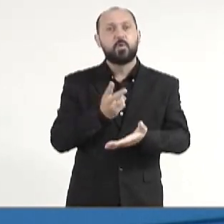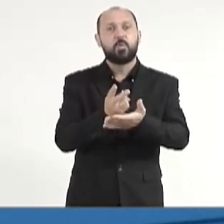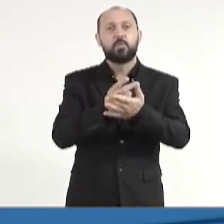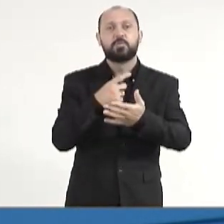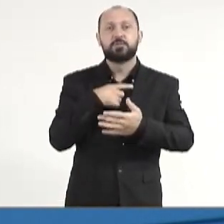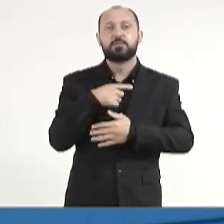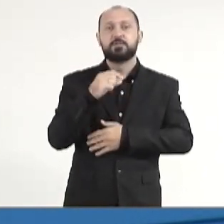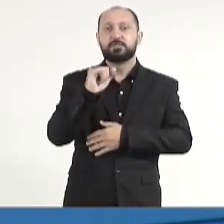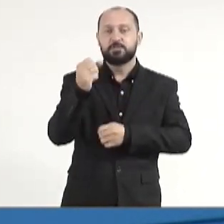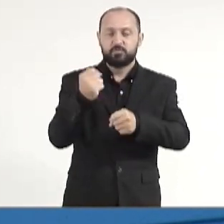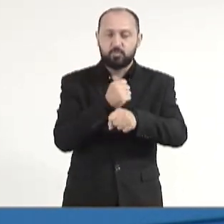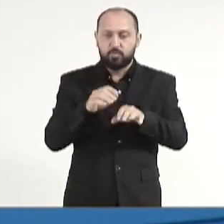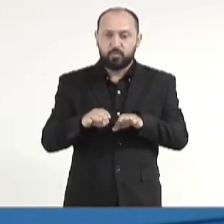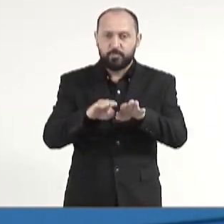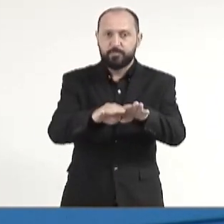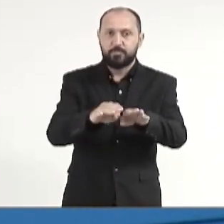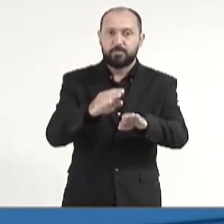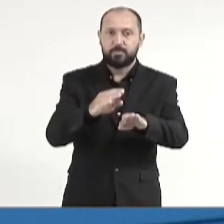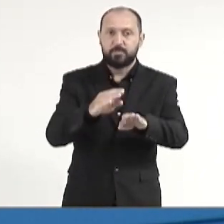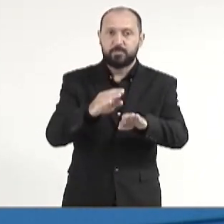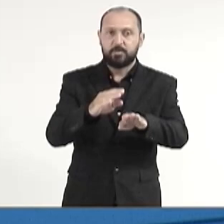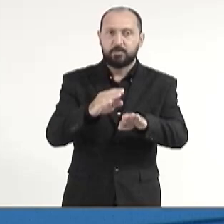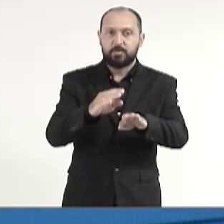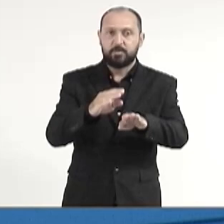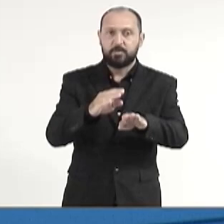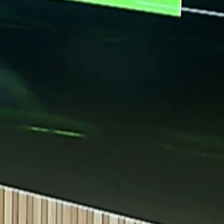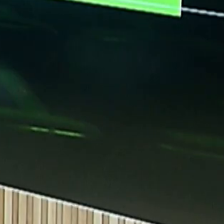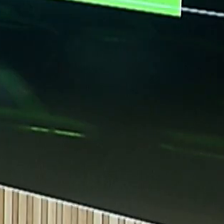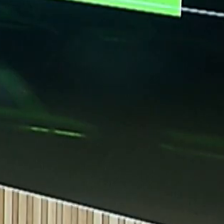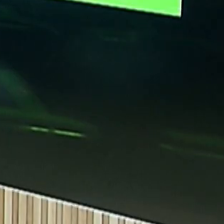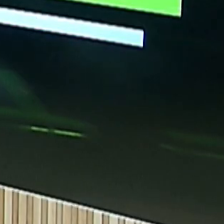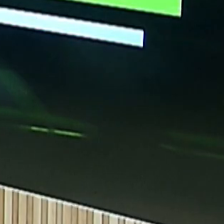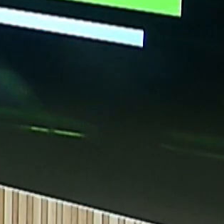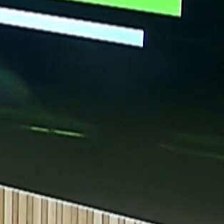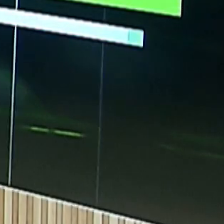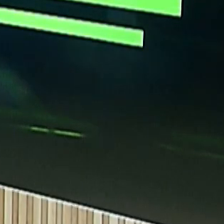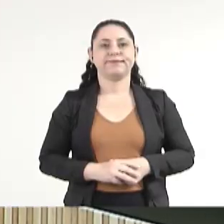continuo na tese, sem duplicação, pedágio não.